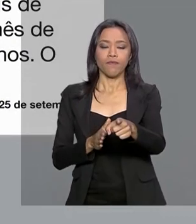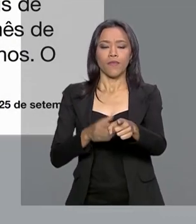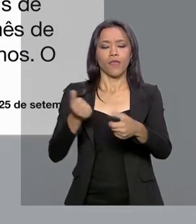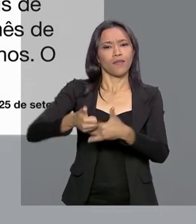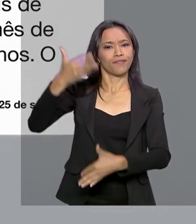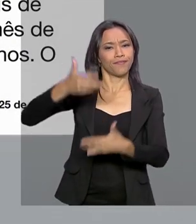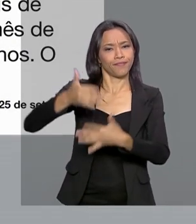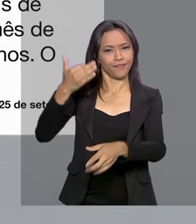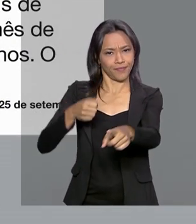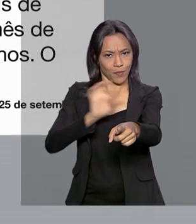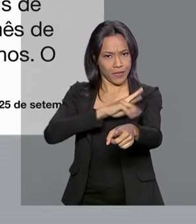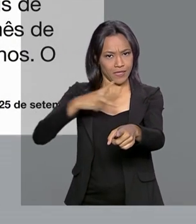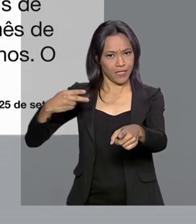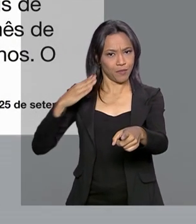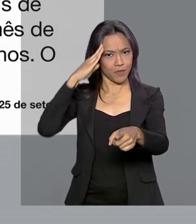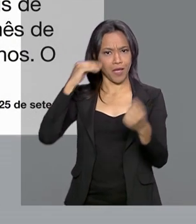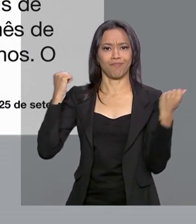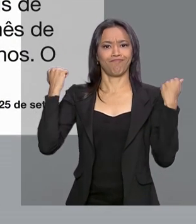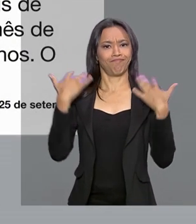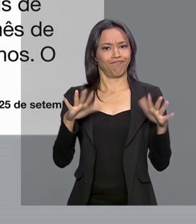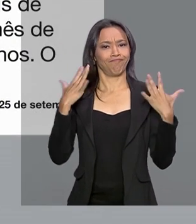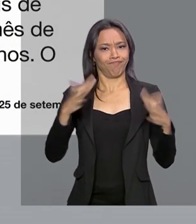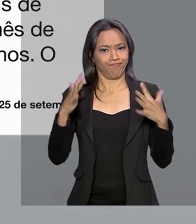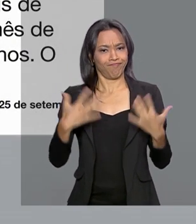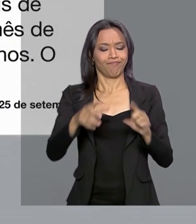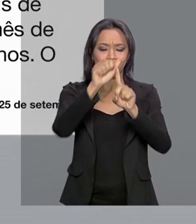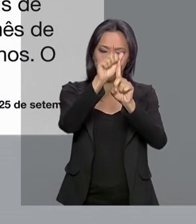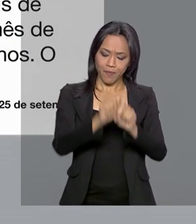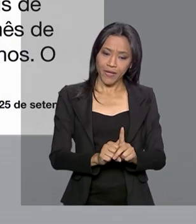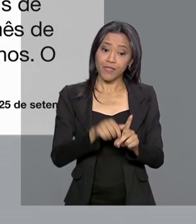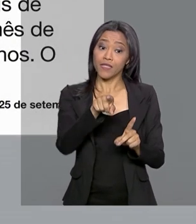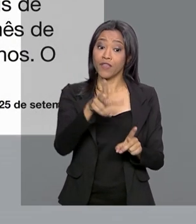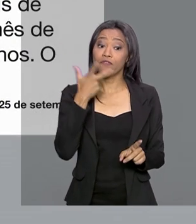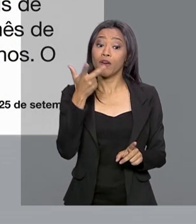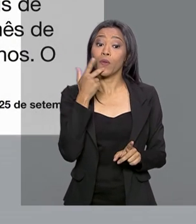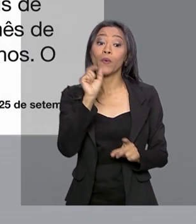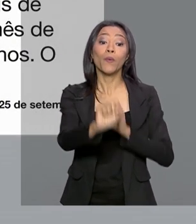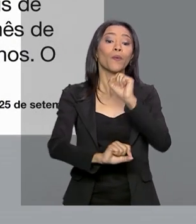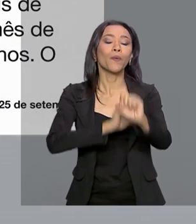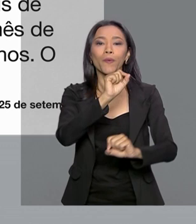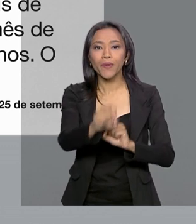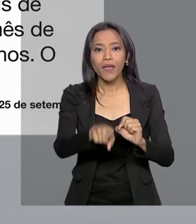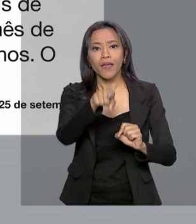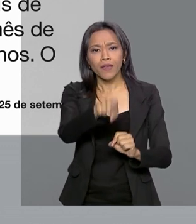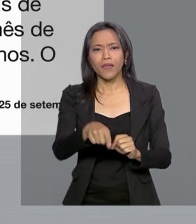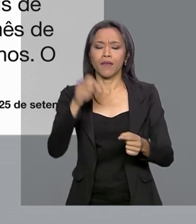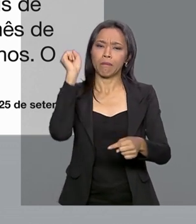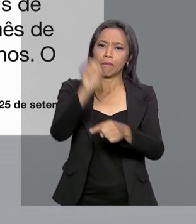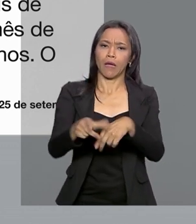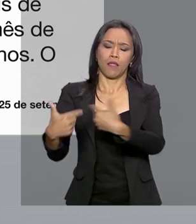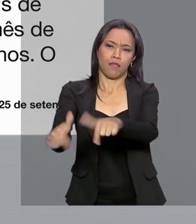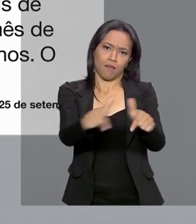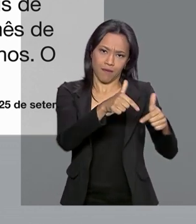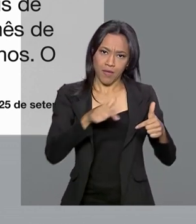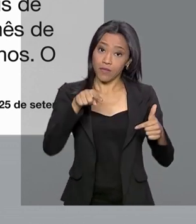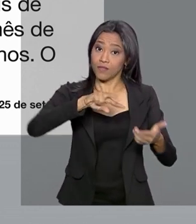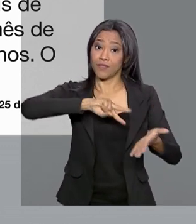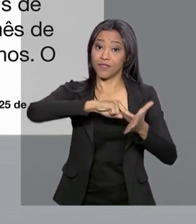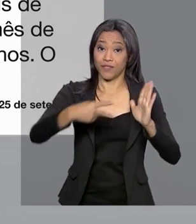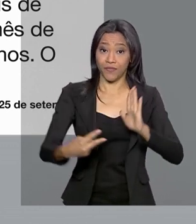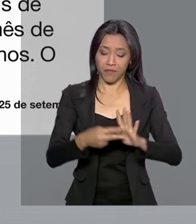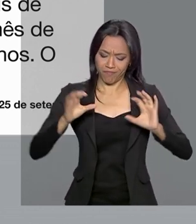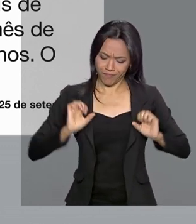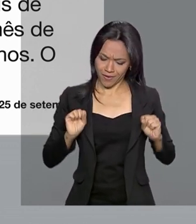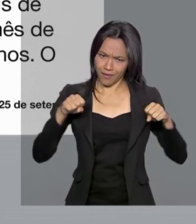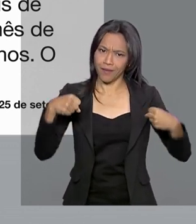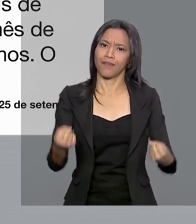o presidente jair bolsonaro comemorou o resultado para o mês e destacou que a geração de empregos com carteira assinada representa a recuperação